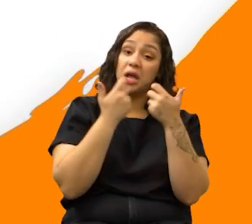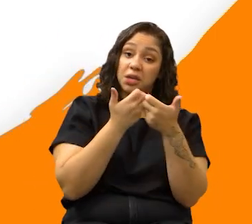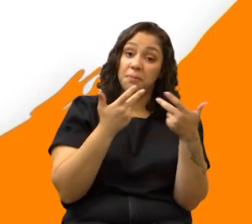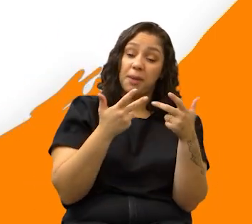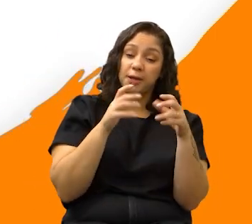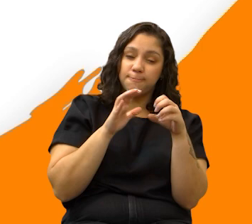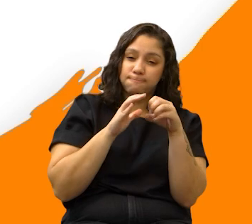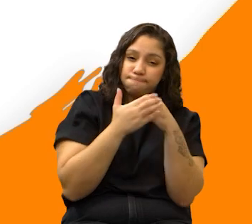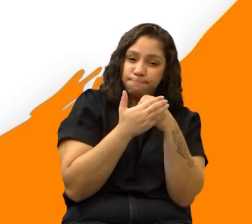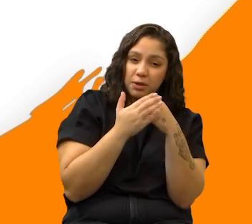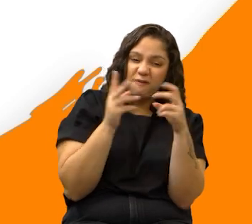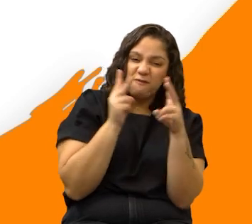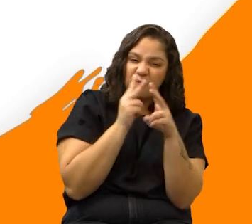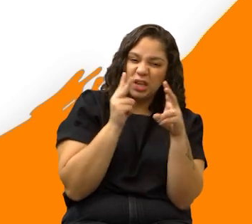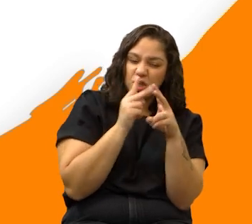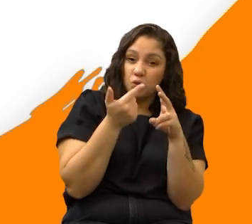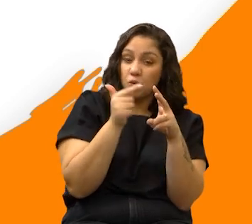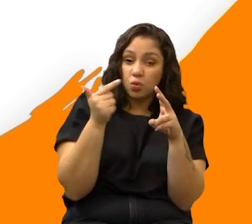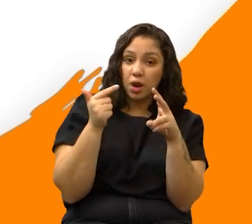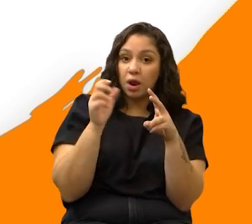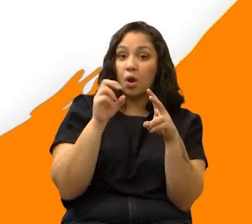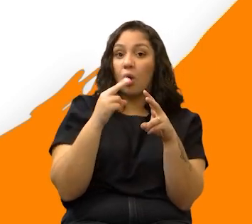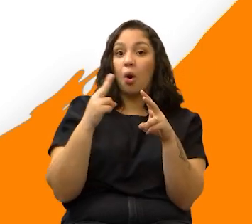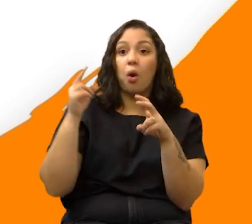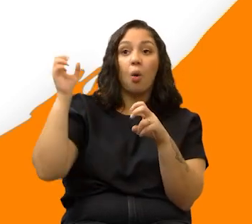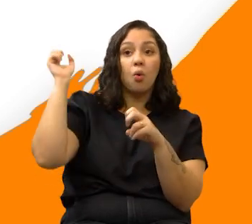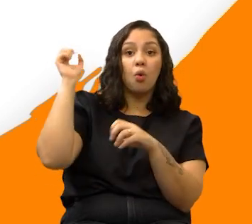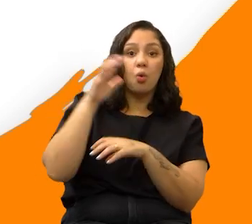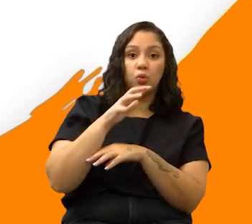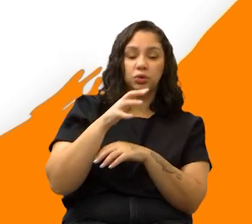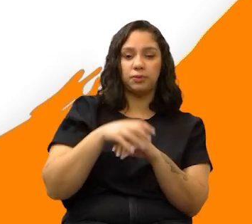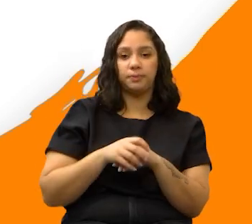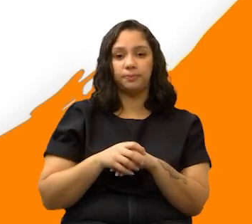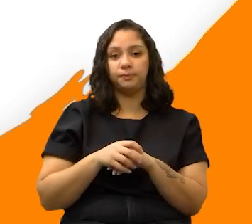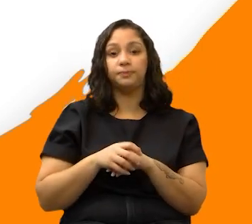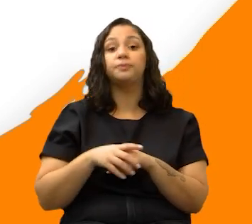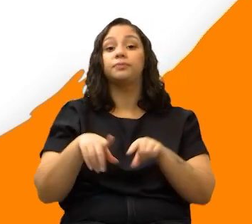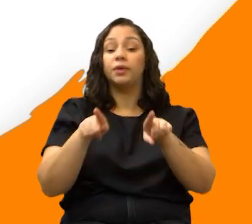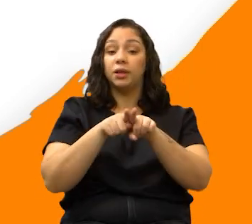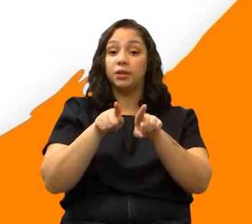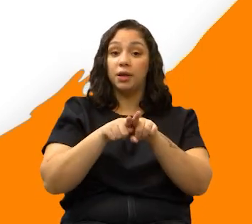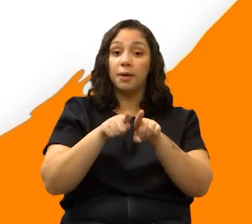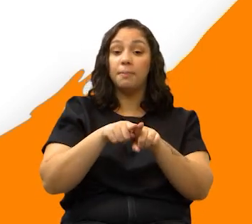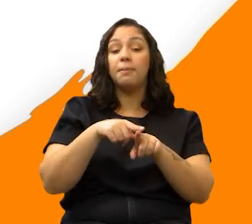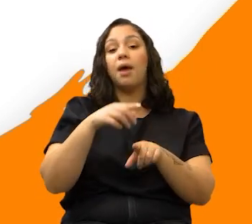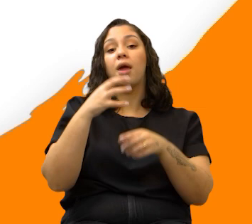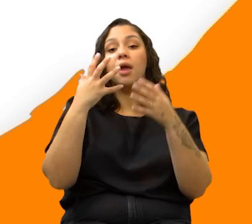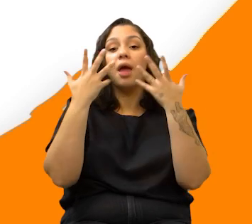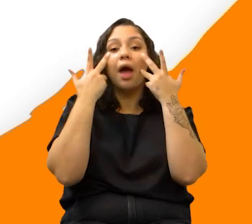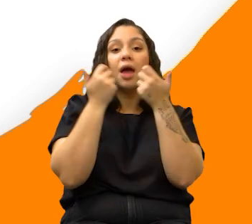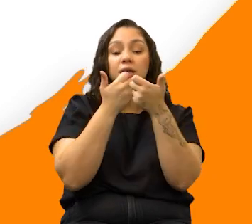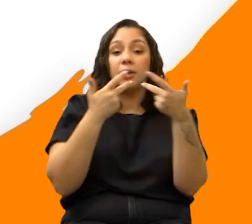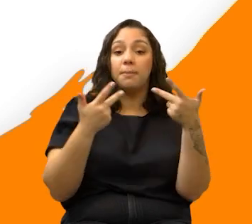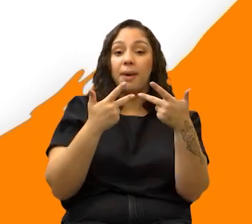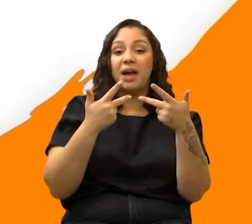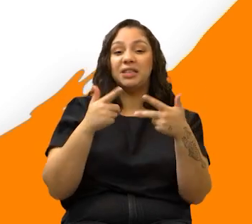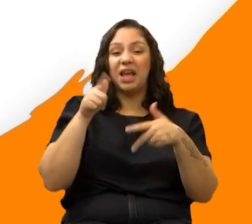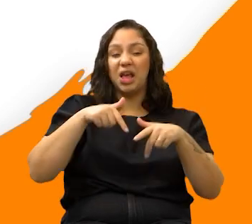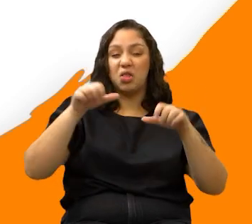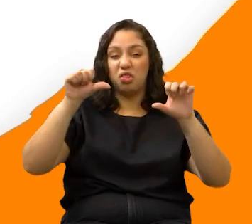não arejados, sem ventilação ou entrada de luz, manter os pets em lugares